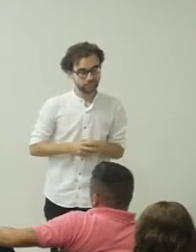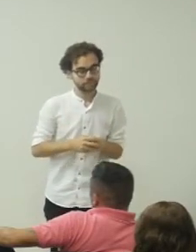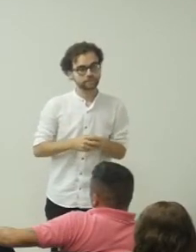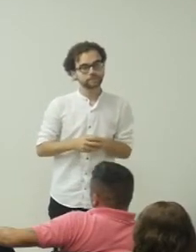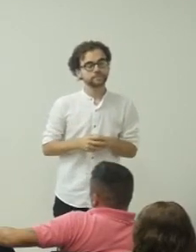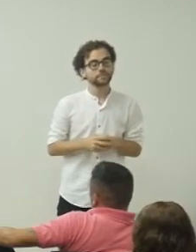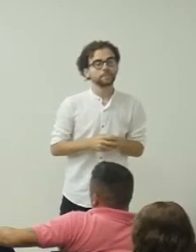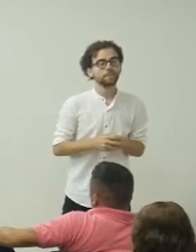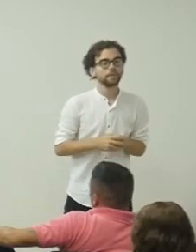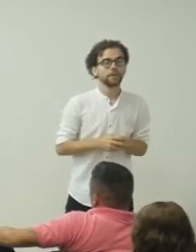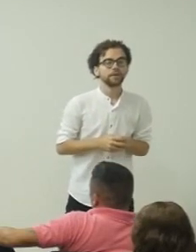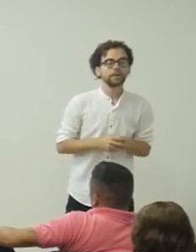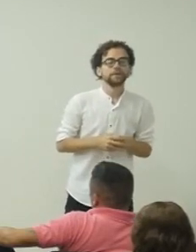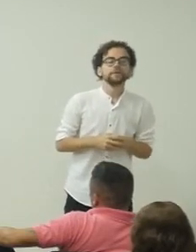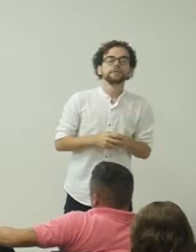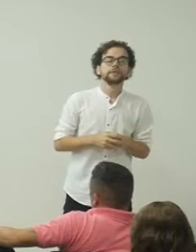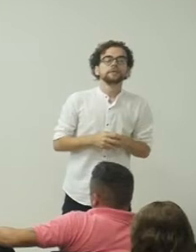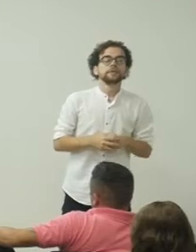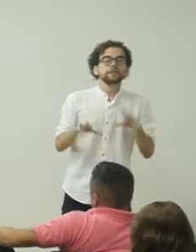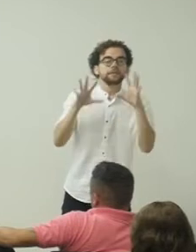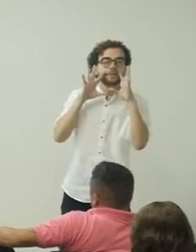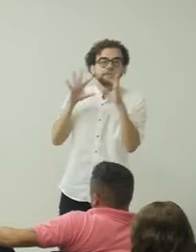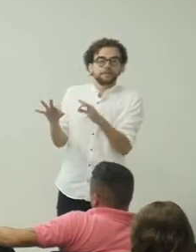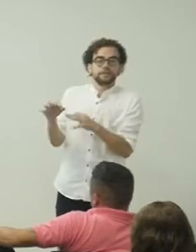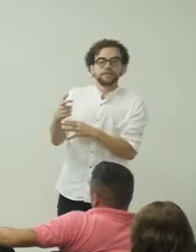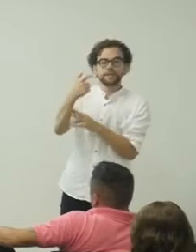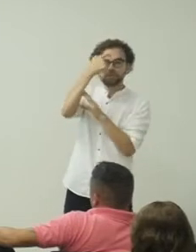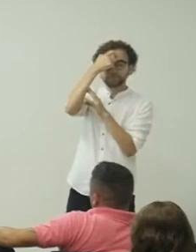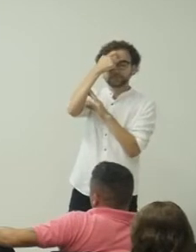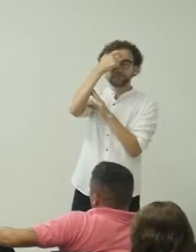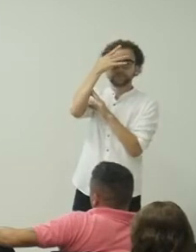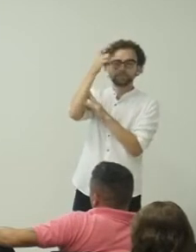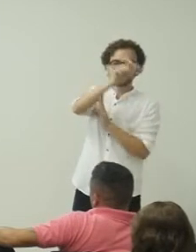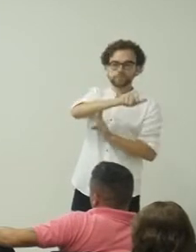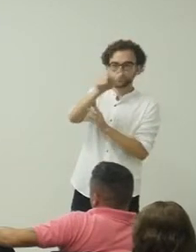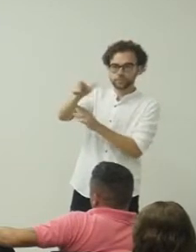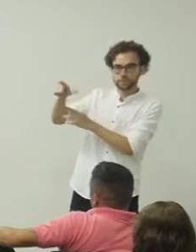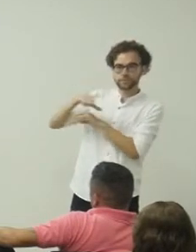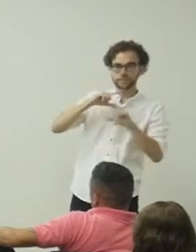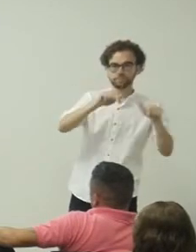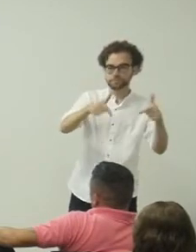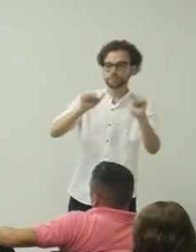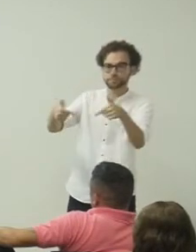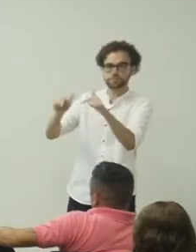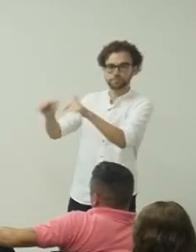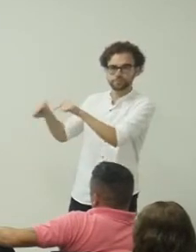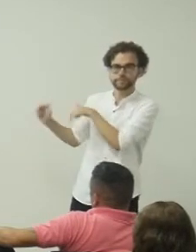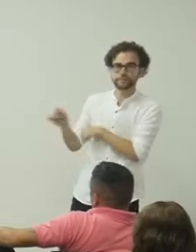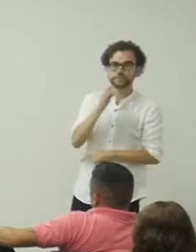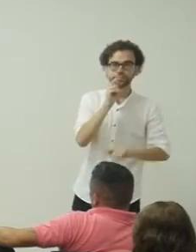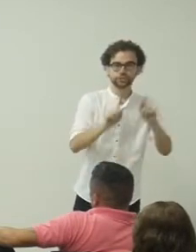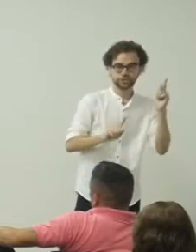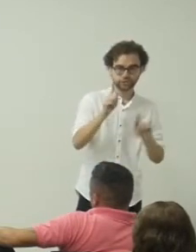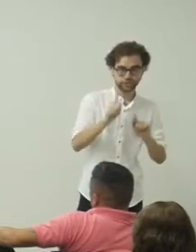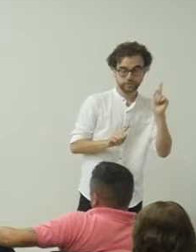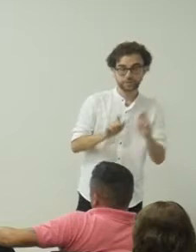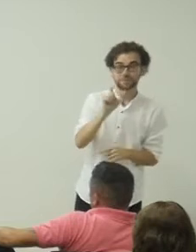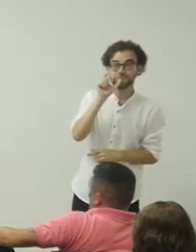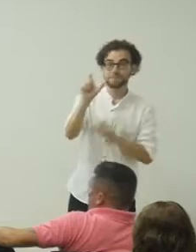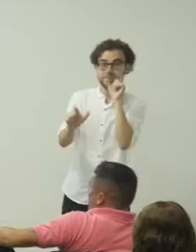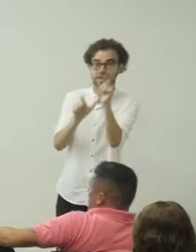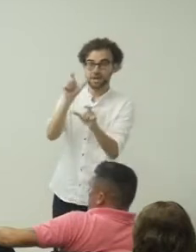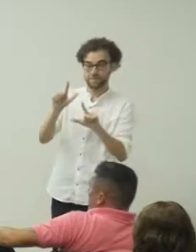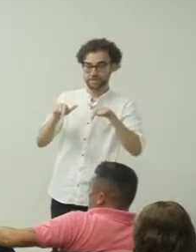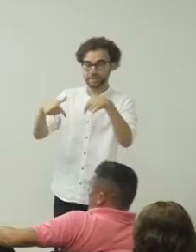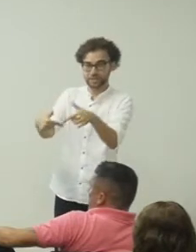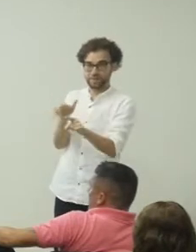Então, atenta contra a dignidade psíquica do indivíduo por meio de ações diversas, tais como gestos, palavras e